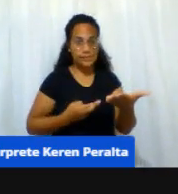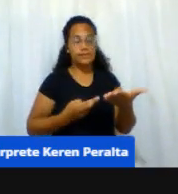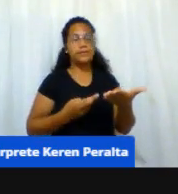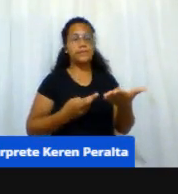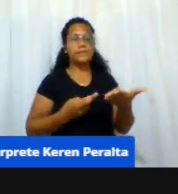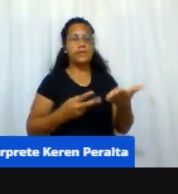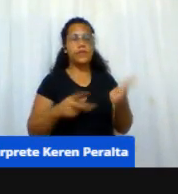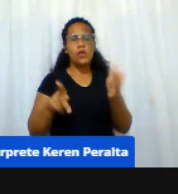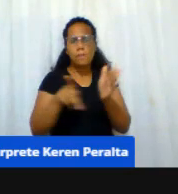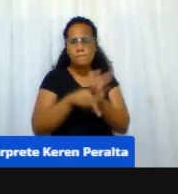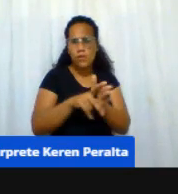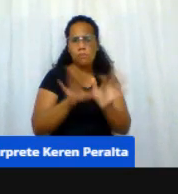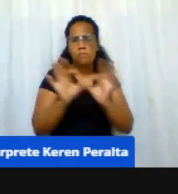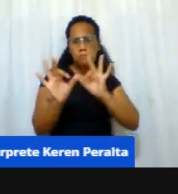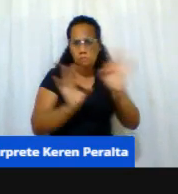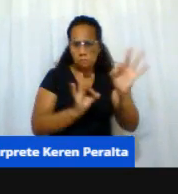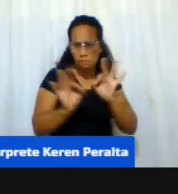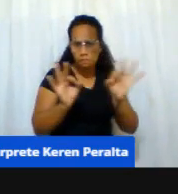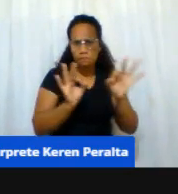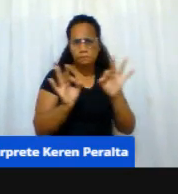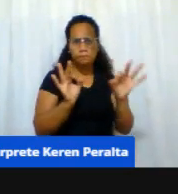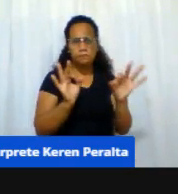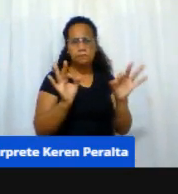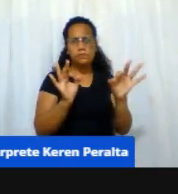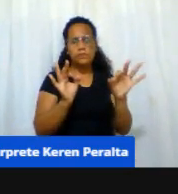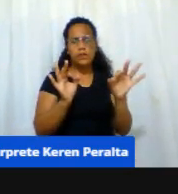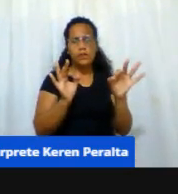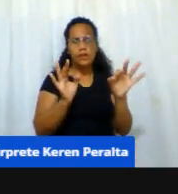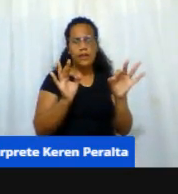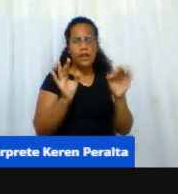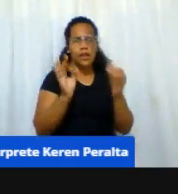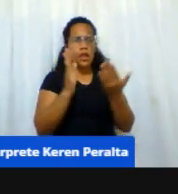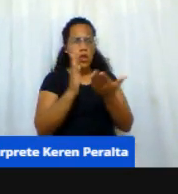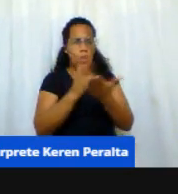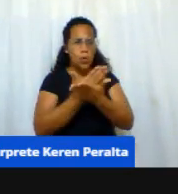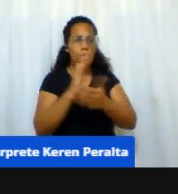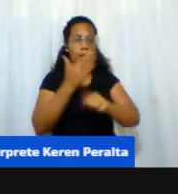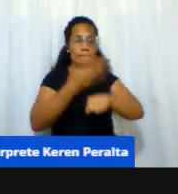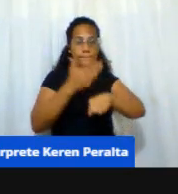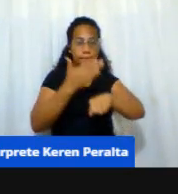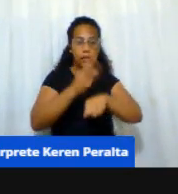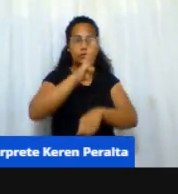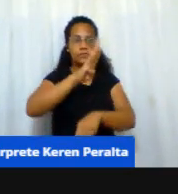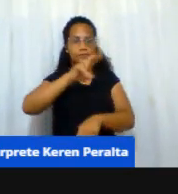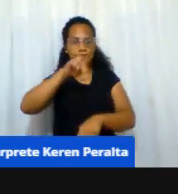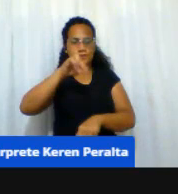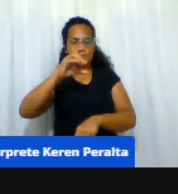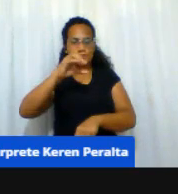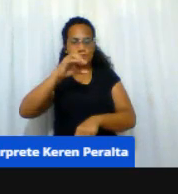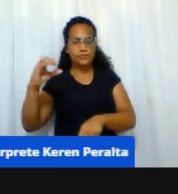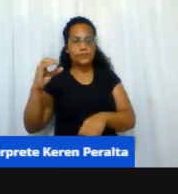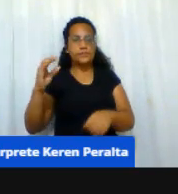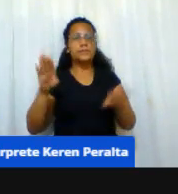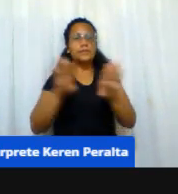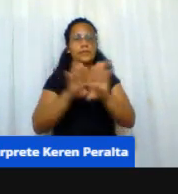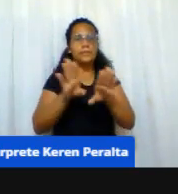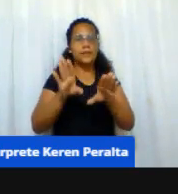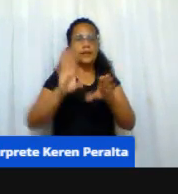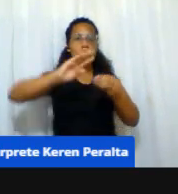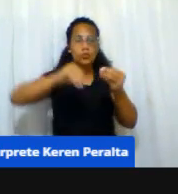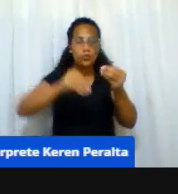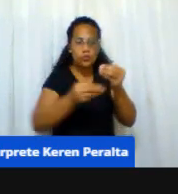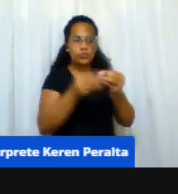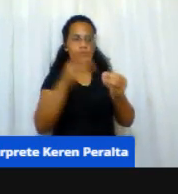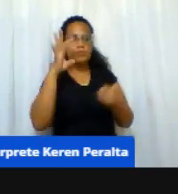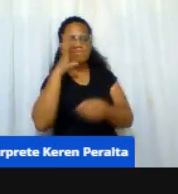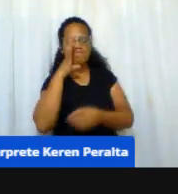as habilidades na BNCC, inclusive em observância à adaptação que outros